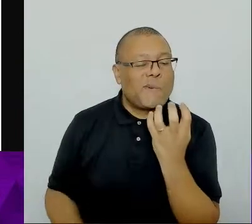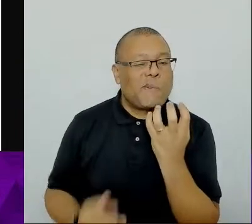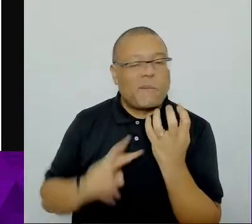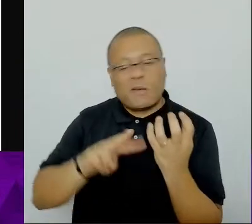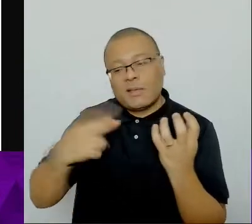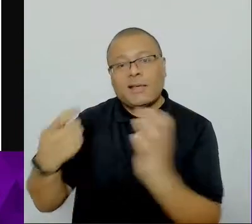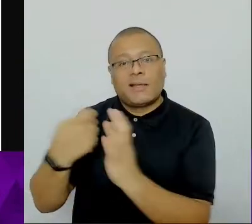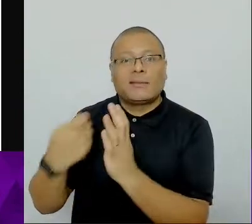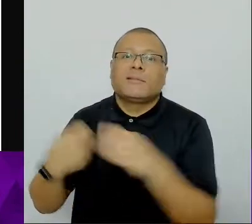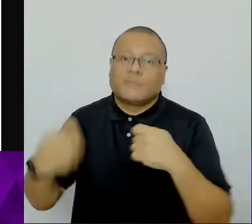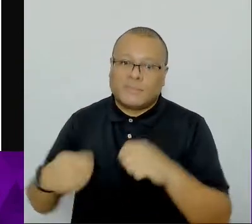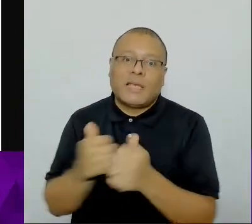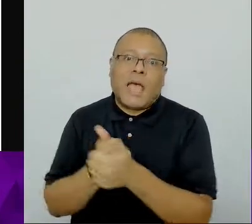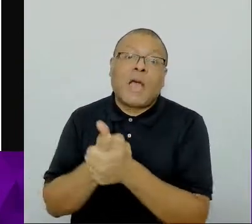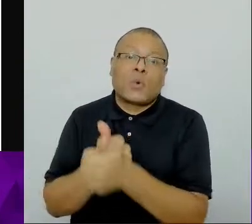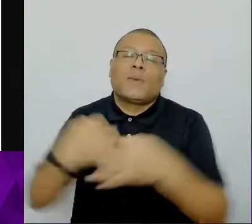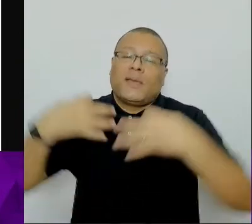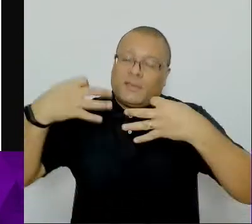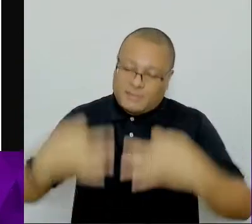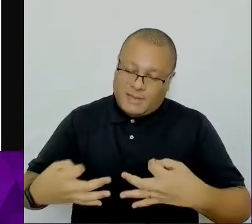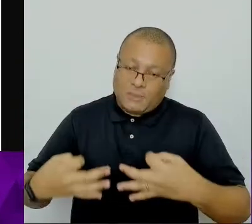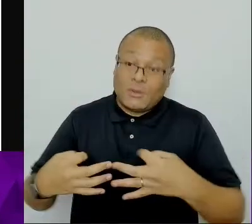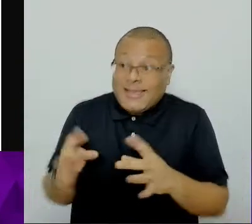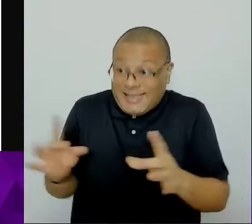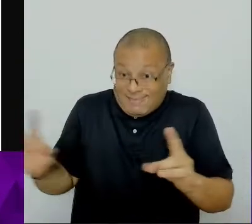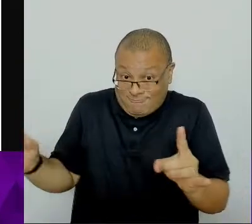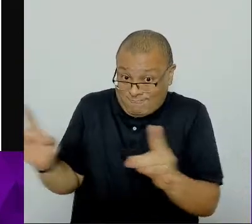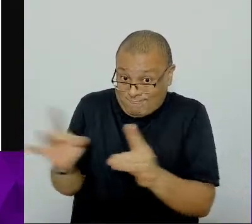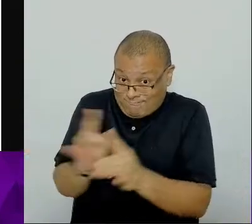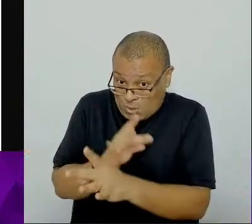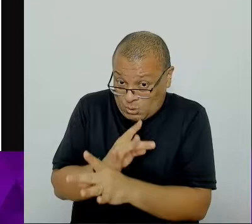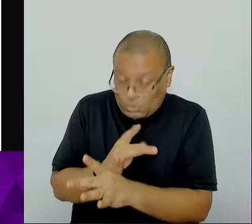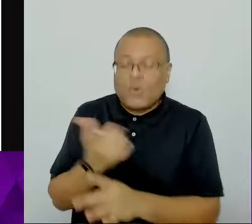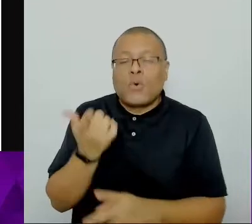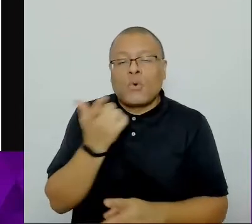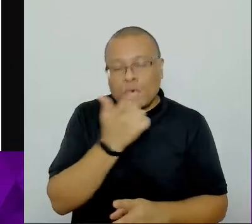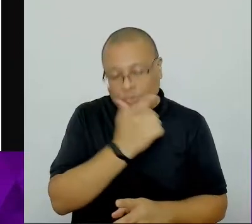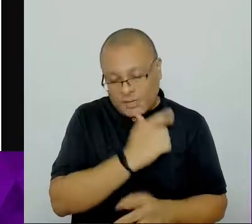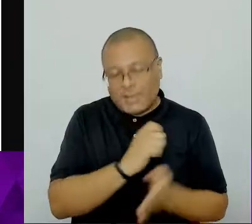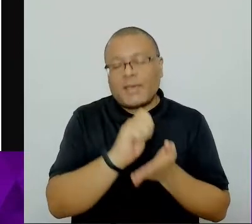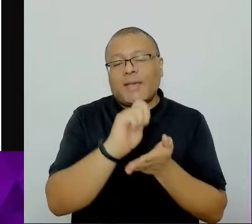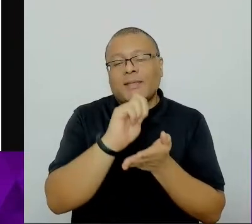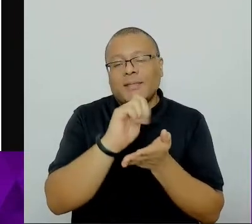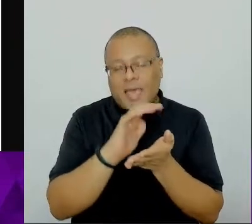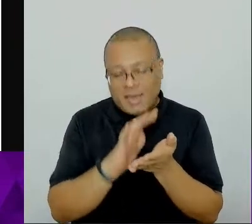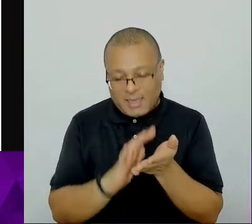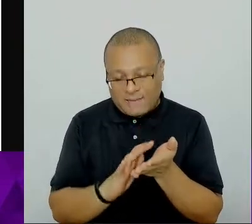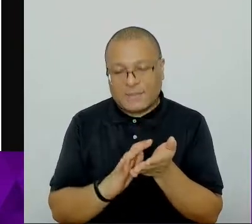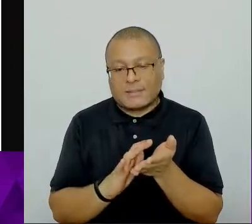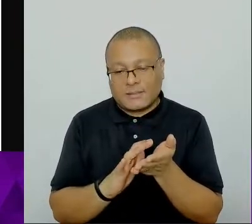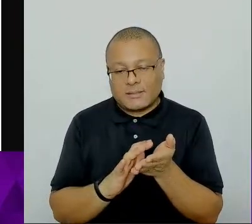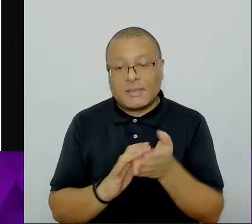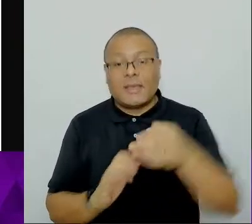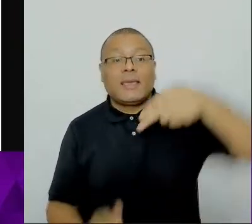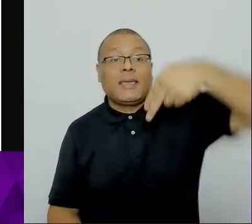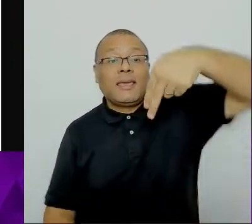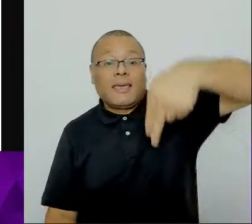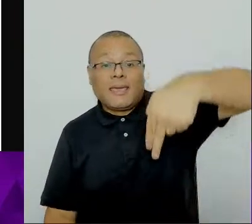A partir desse texto tratado, a gente consegue executar tarefas que a gente chama de NLU, que